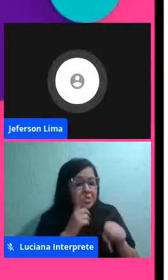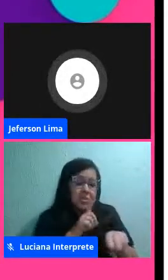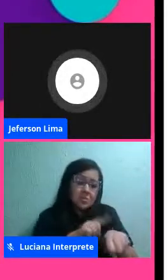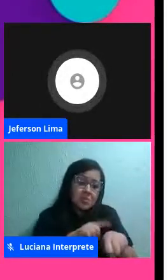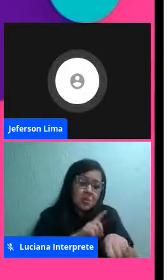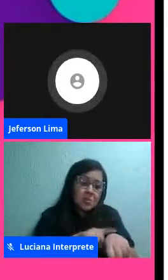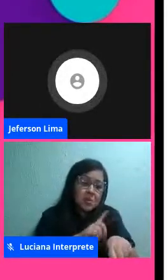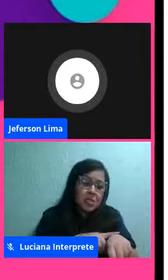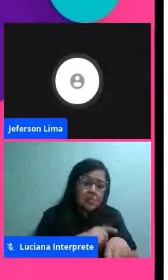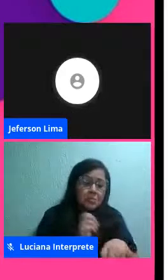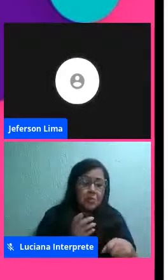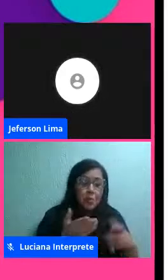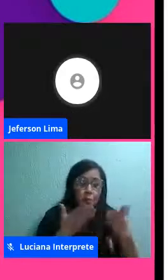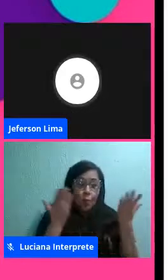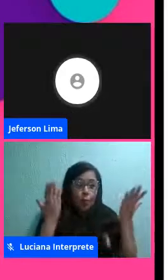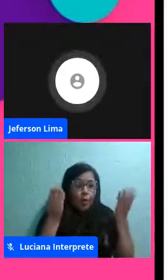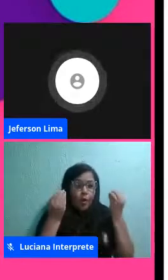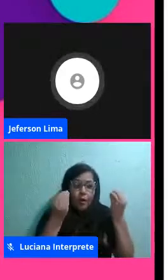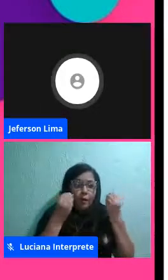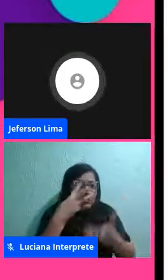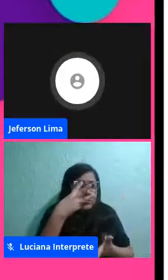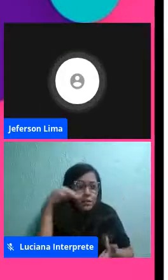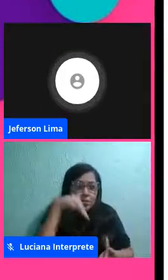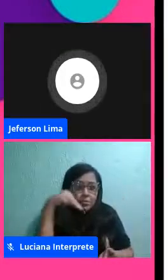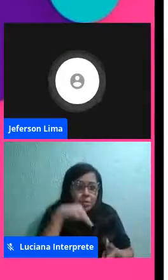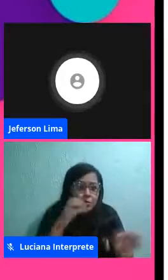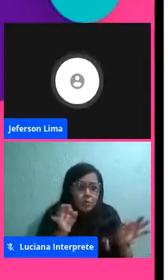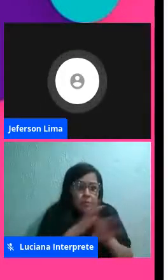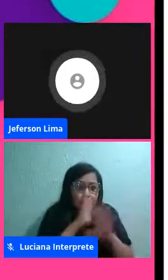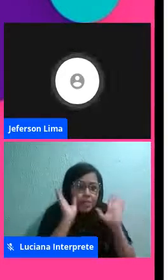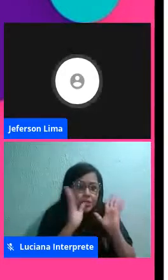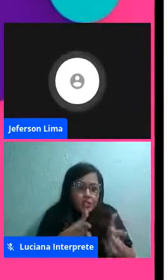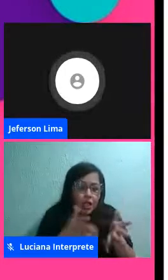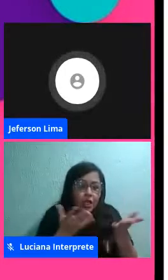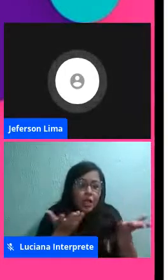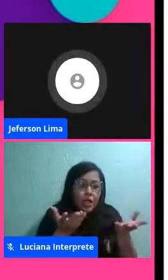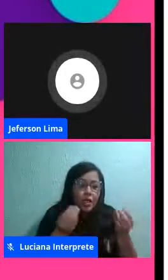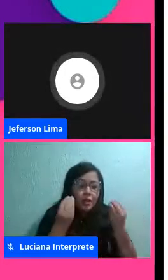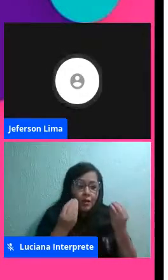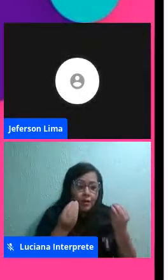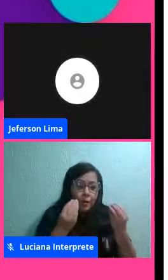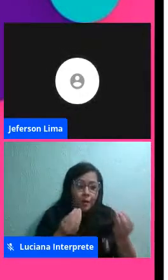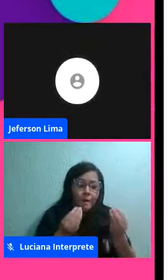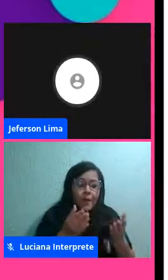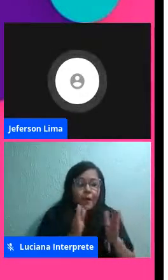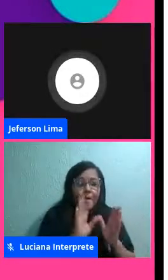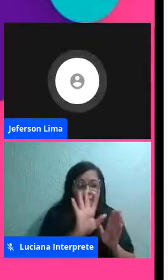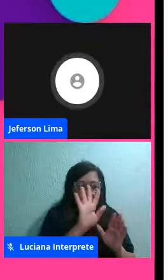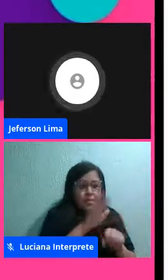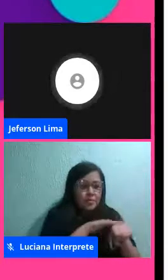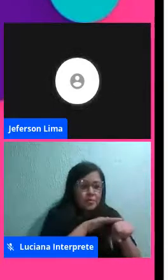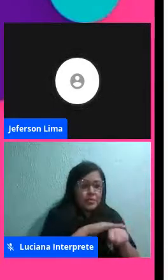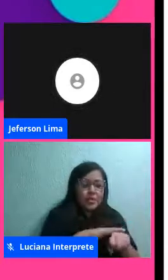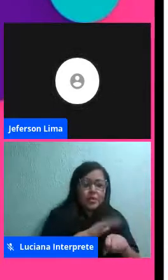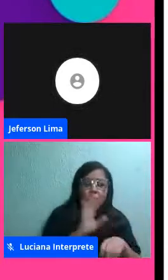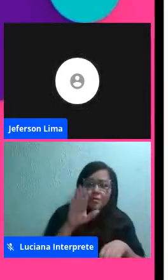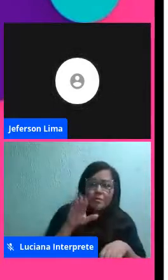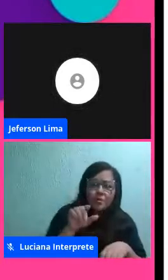Vixe, 3 minutos só para terminar? Deixa eu só conversar com o pessoal aqui. Galerinha, vocês conseguem manter para mim até as 10 em ponto?